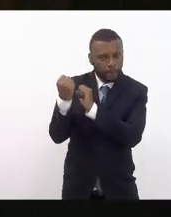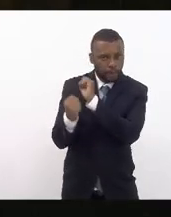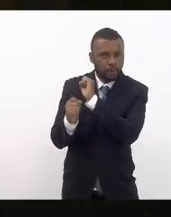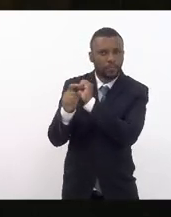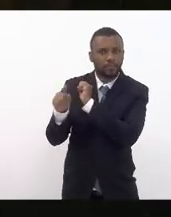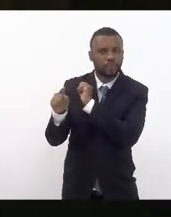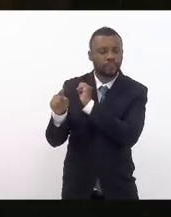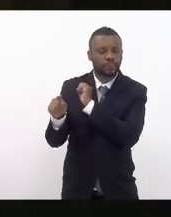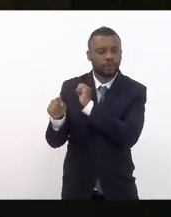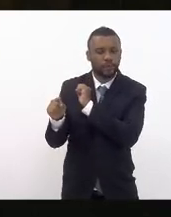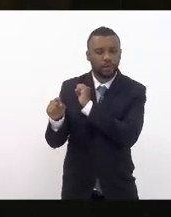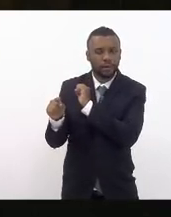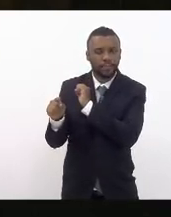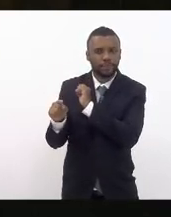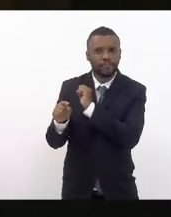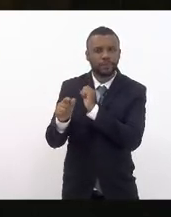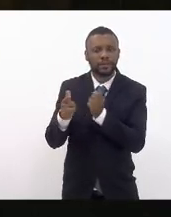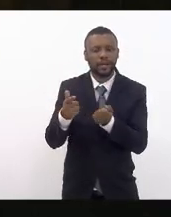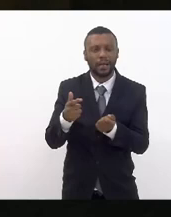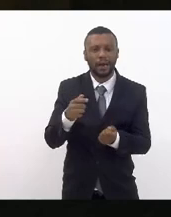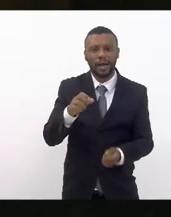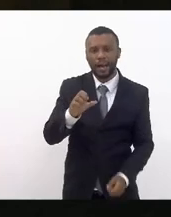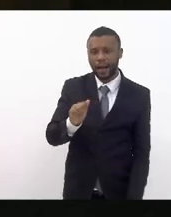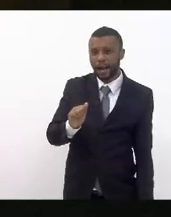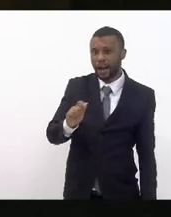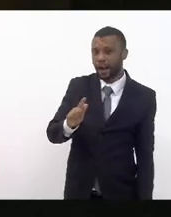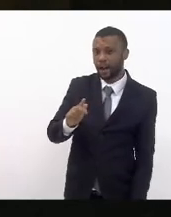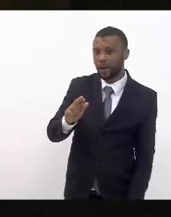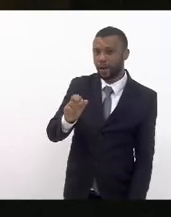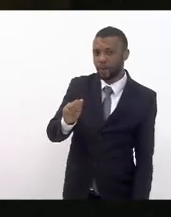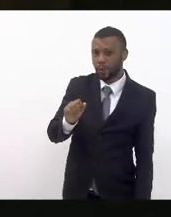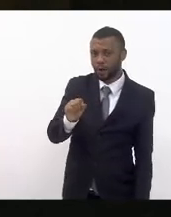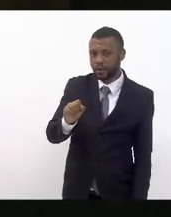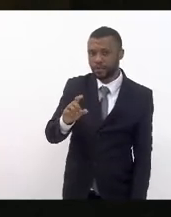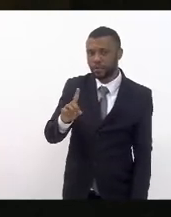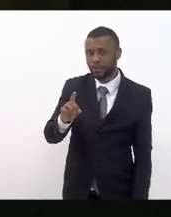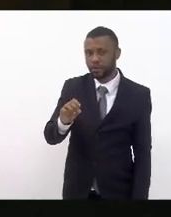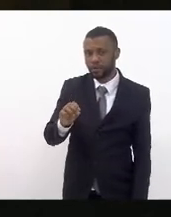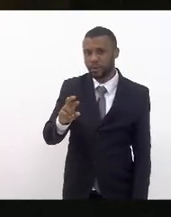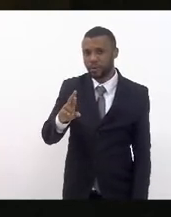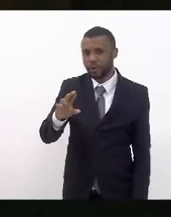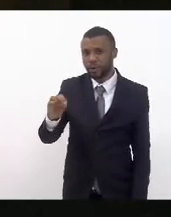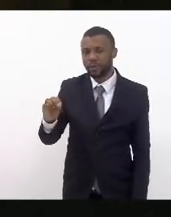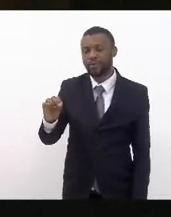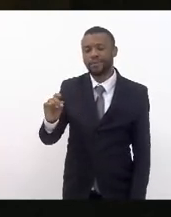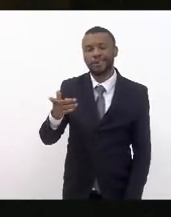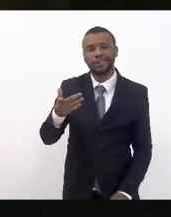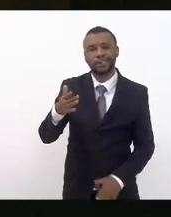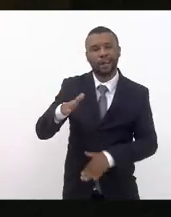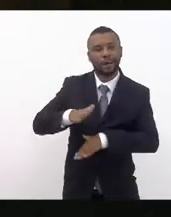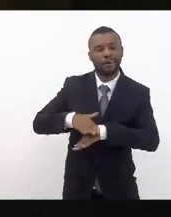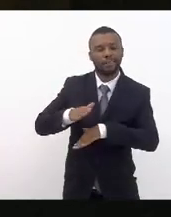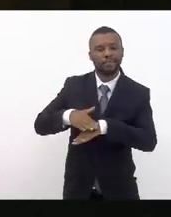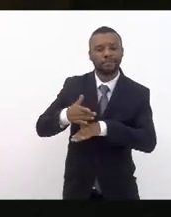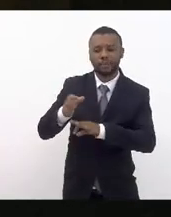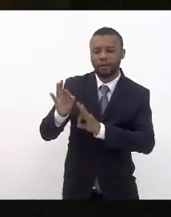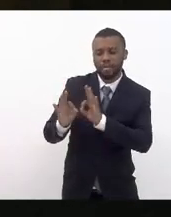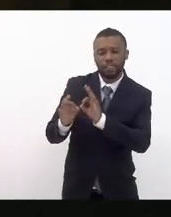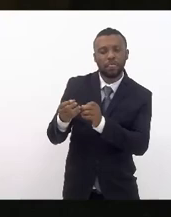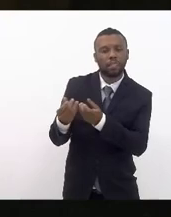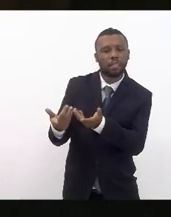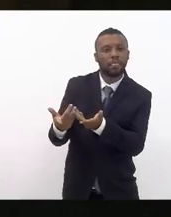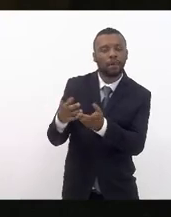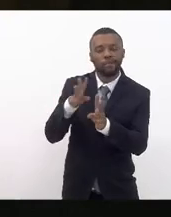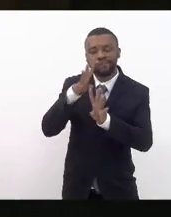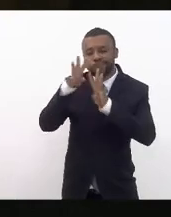que é a empresa Águas do Rio, está sendo feito de maneira precária. E